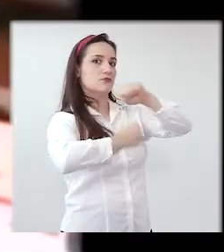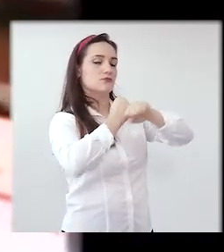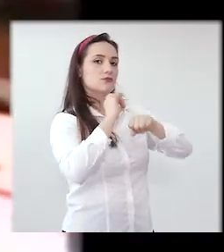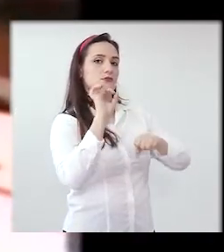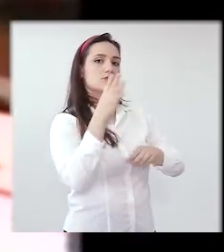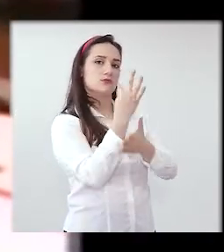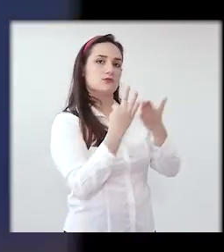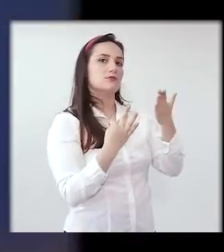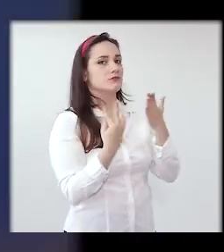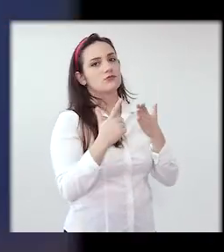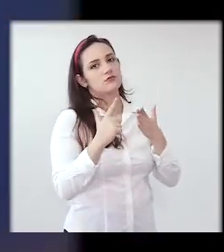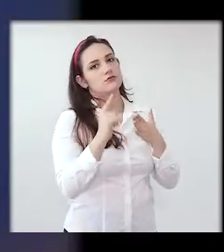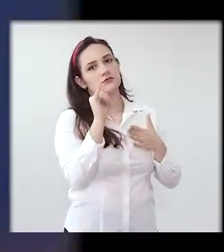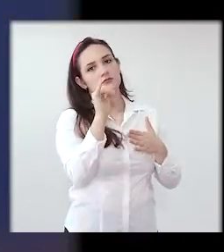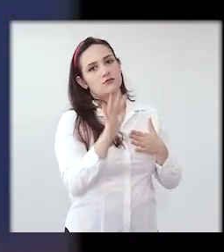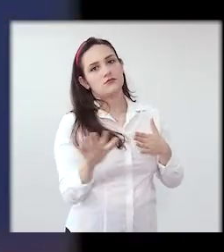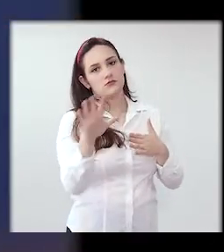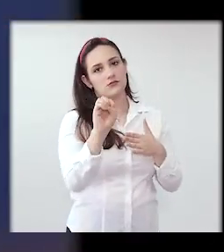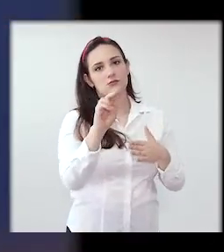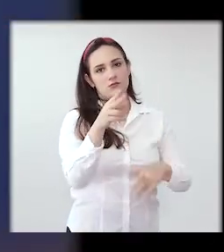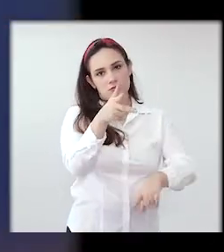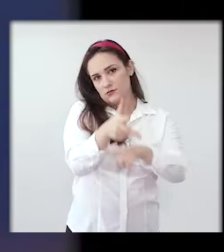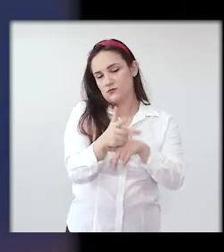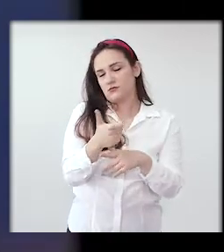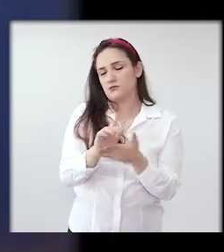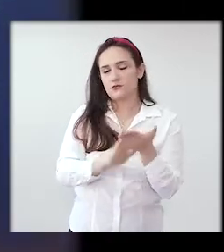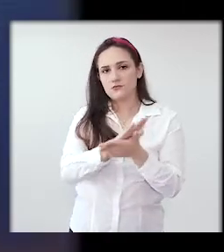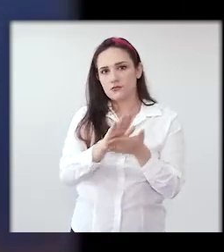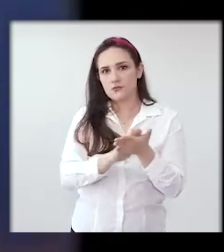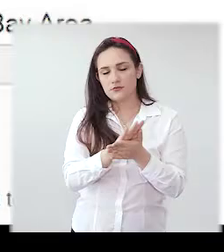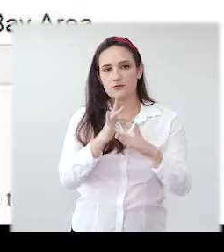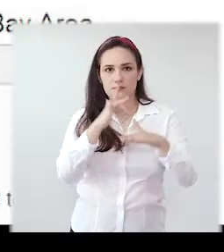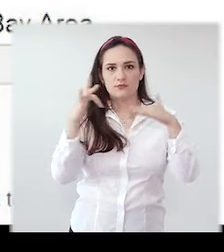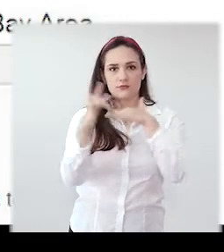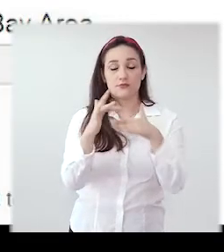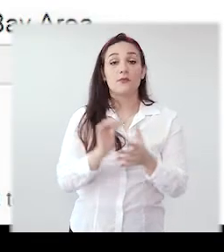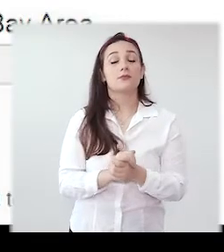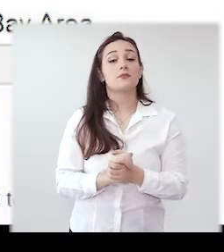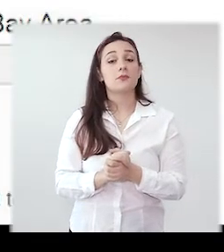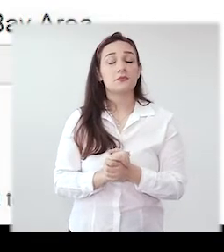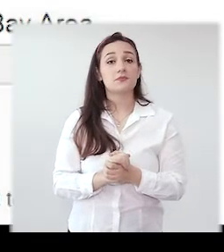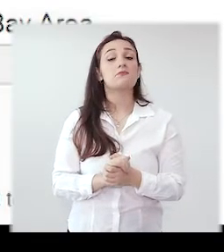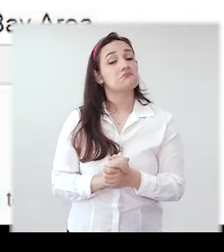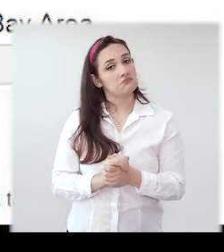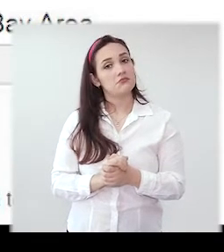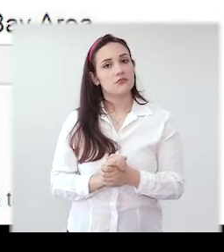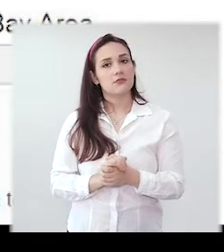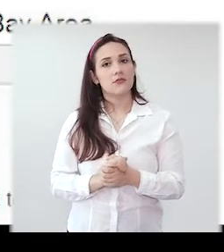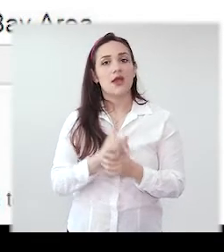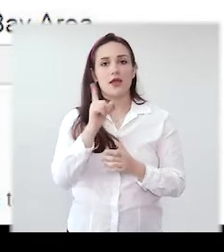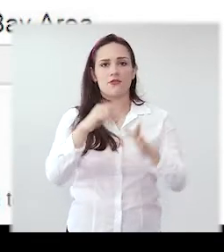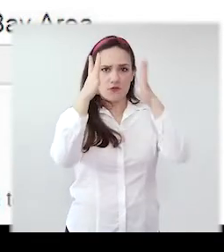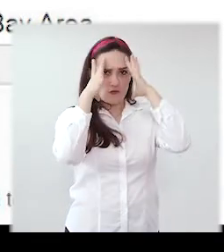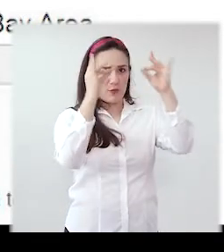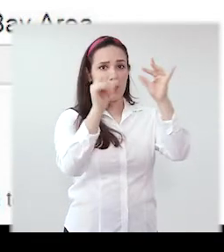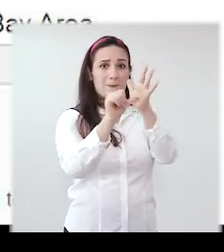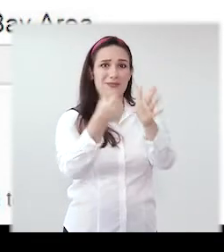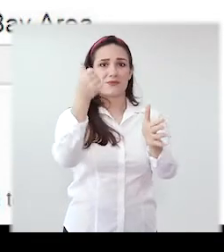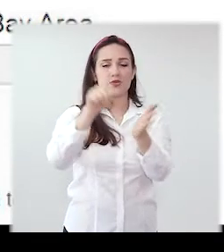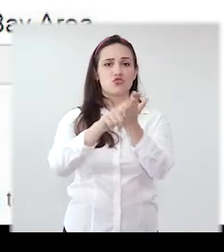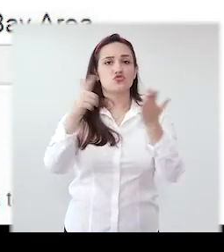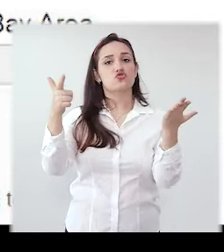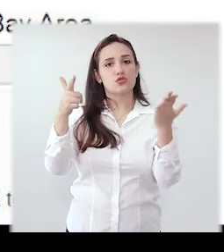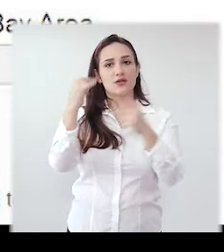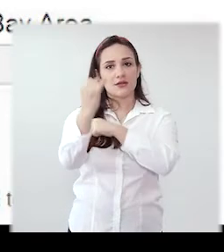texto, sem qualquer imagem ou outro recurso de mídia. Oficialmente, o primeiro jornal do mundo a ir